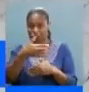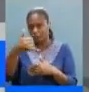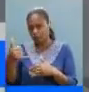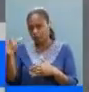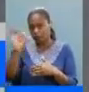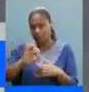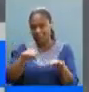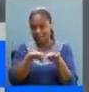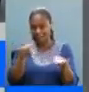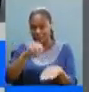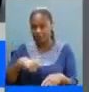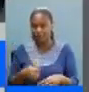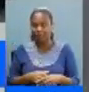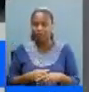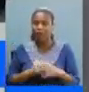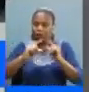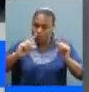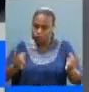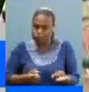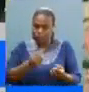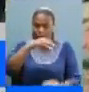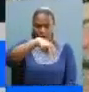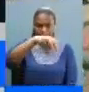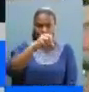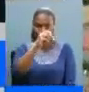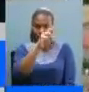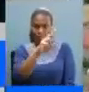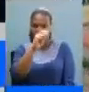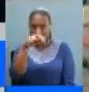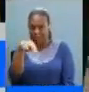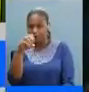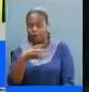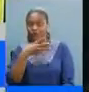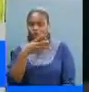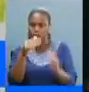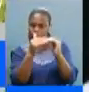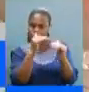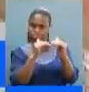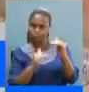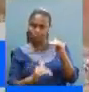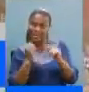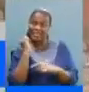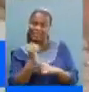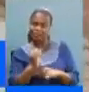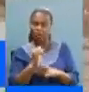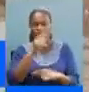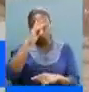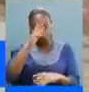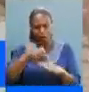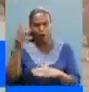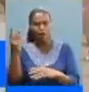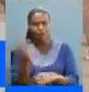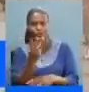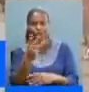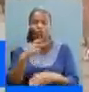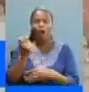a nível nacional. Em síntese, Moreno aponta que houve uma diminuição das ocorrências pelo 3º ano consecutivo,